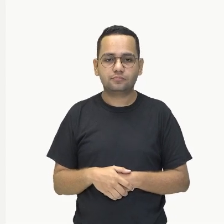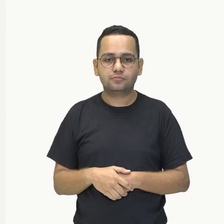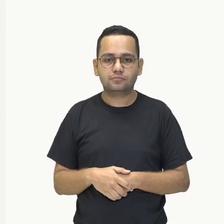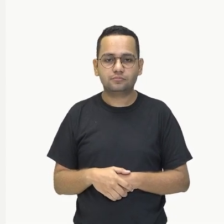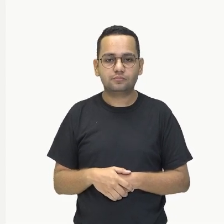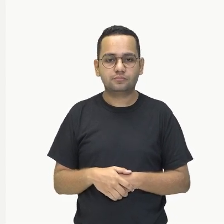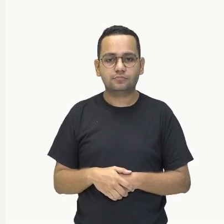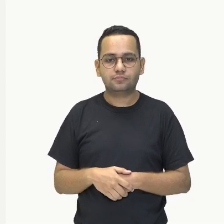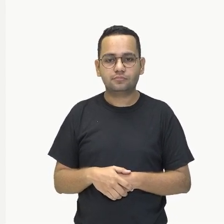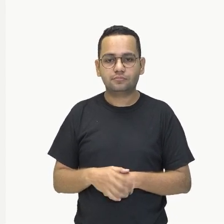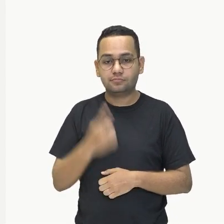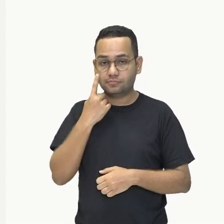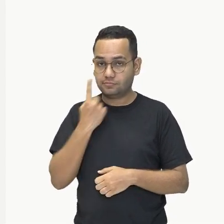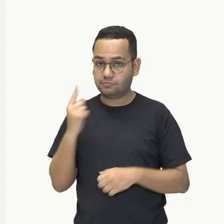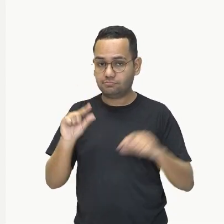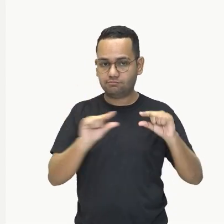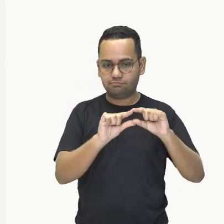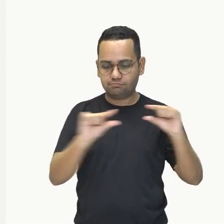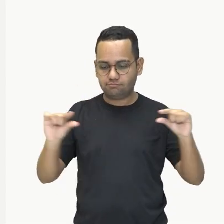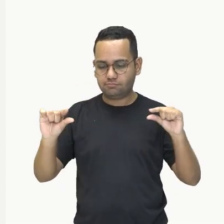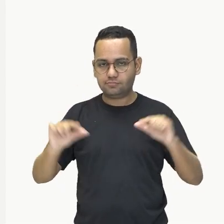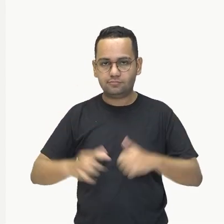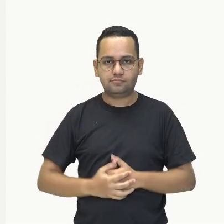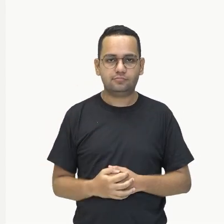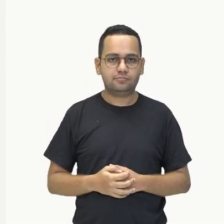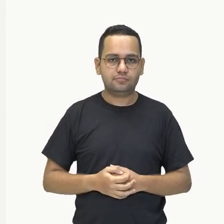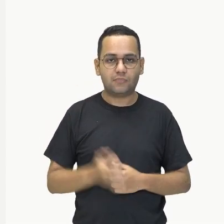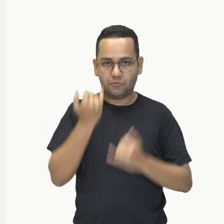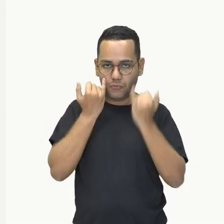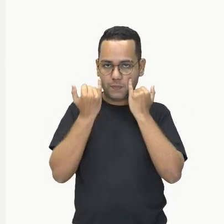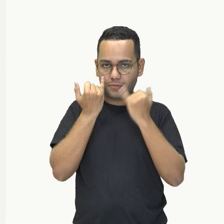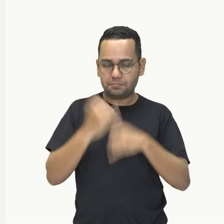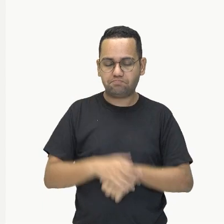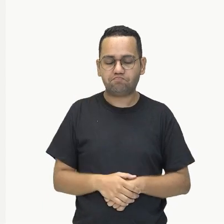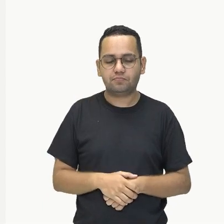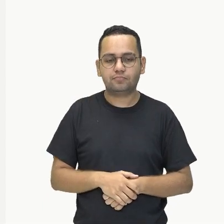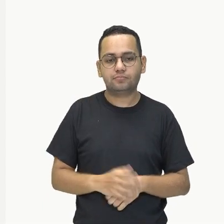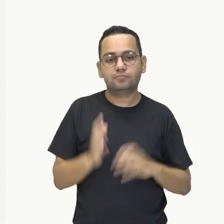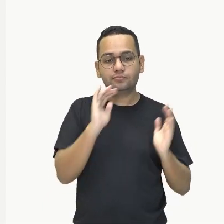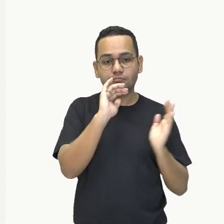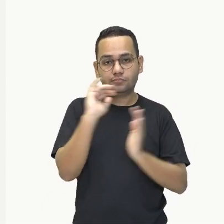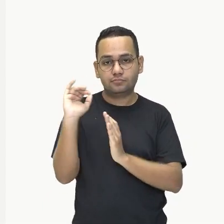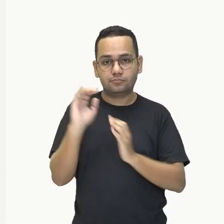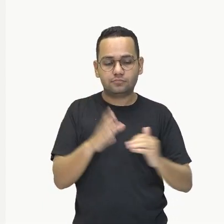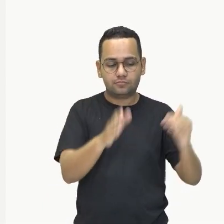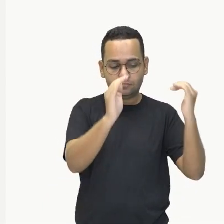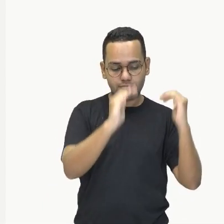um só termo, monômio. Aqui o nosso exemplo, ó,